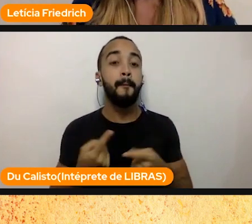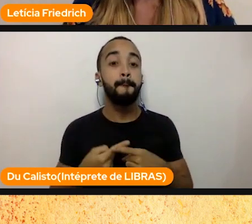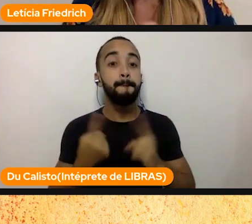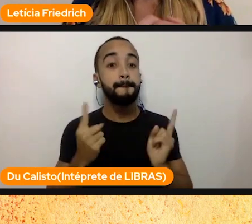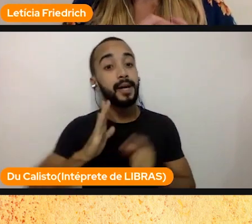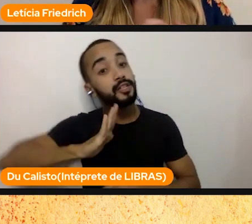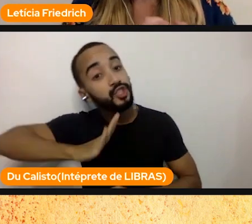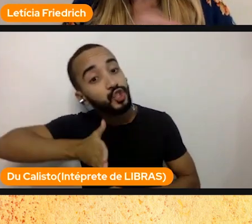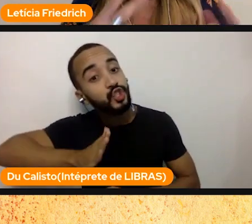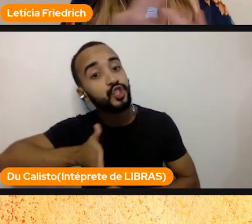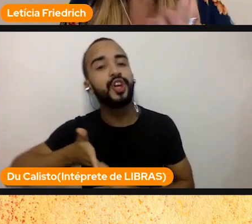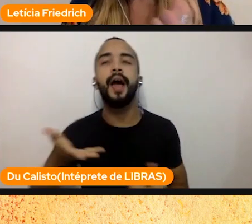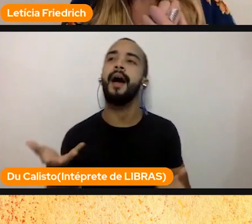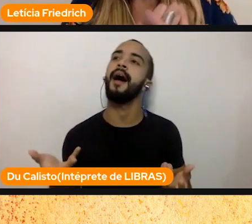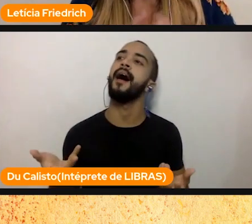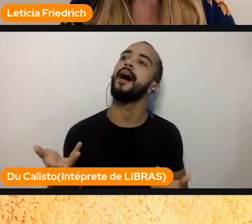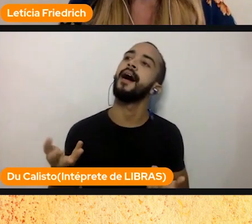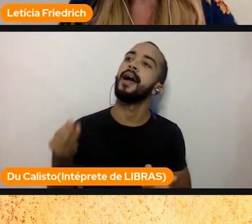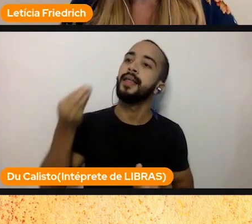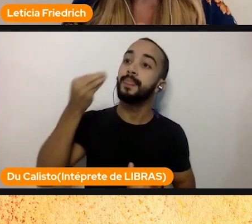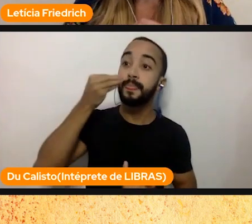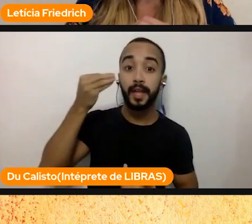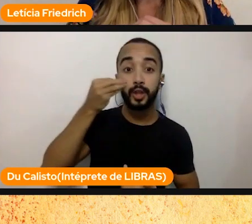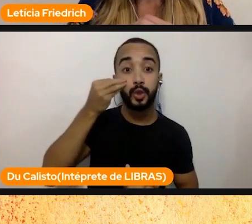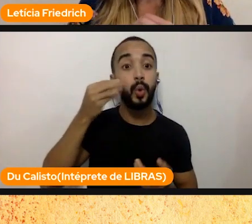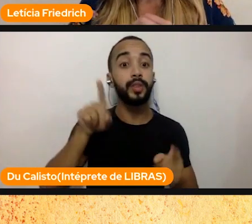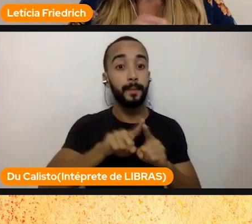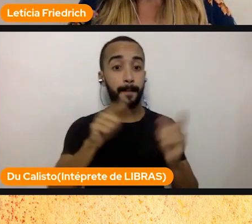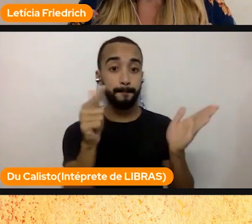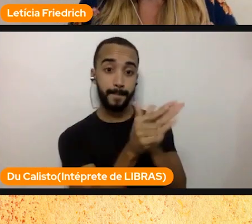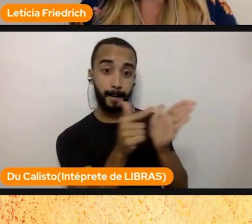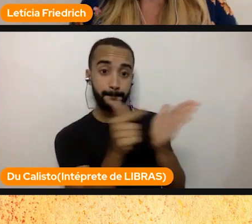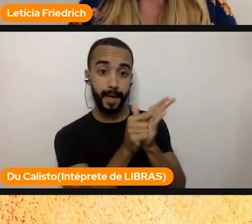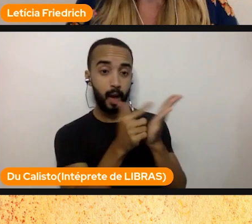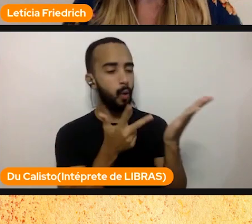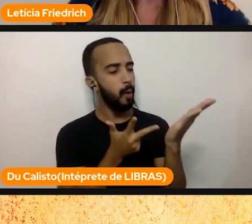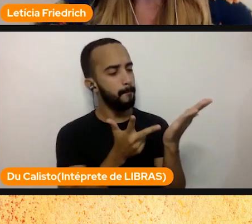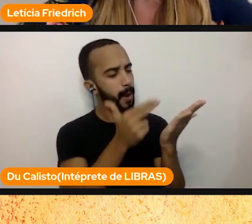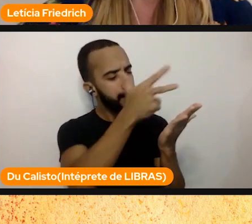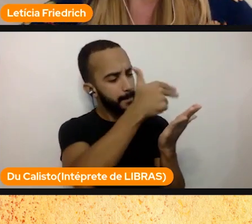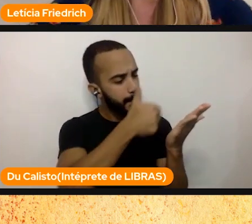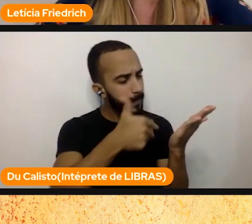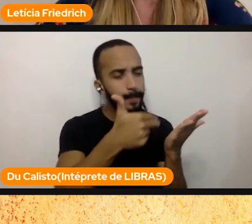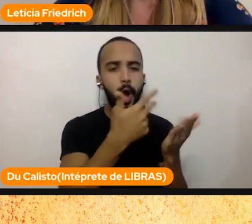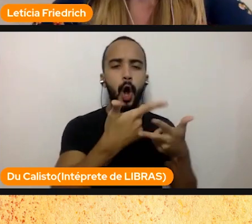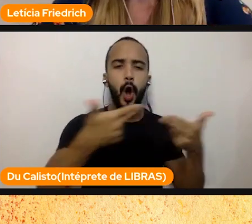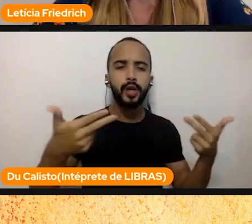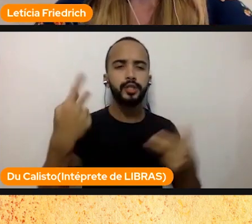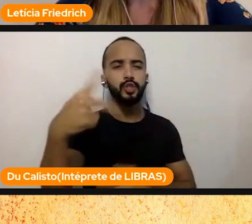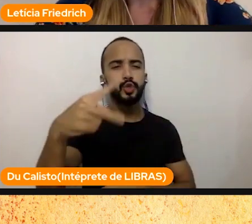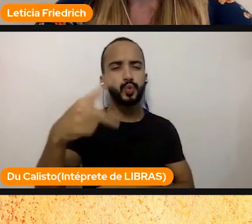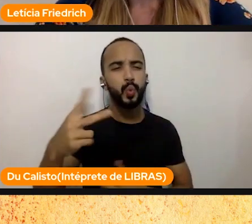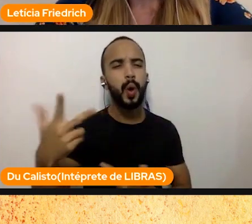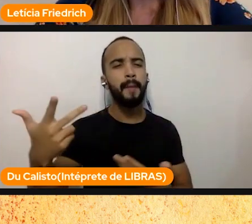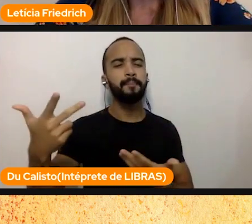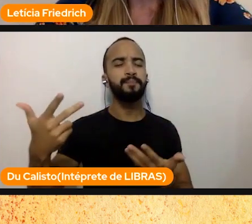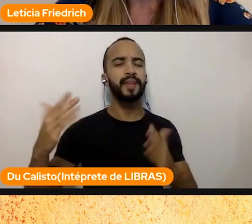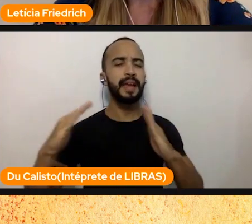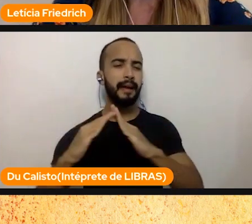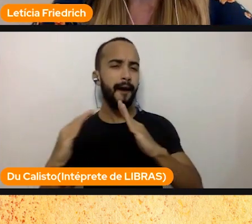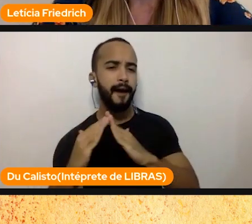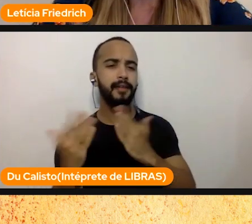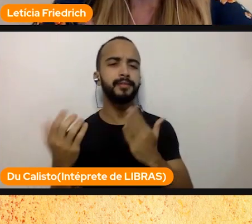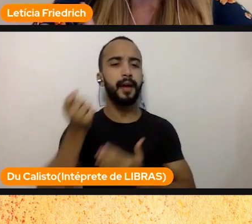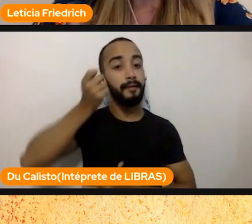experimentações de recortes de papel manual também, de coisas que ela fez na casa dela, assim, ideias. Então, a gente ainda